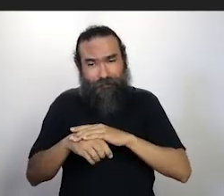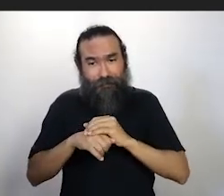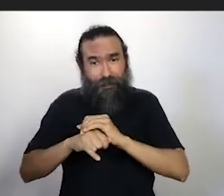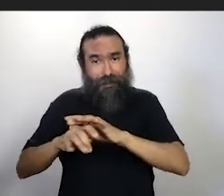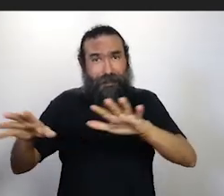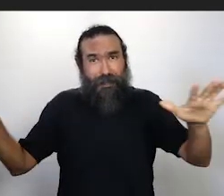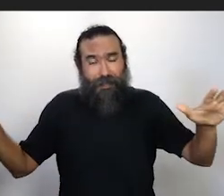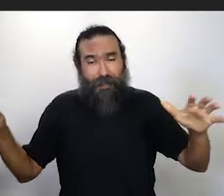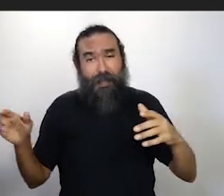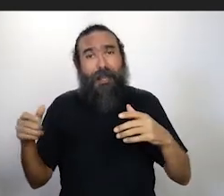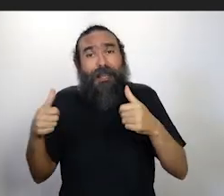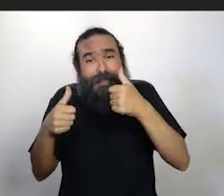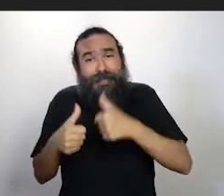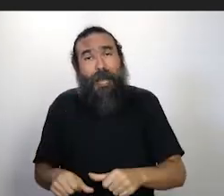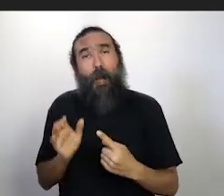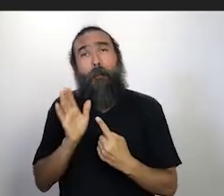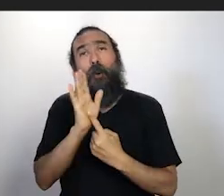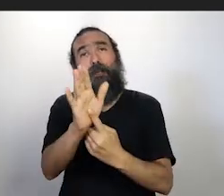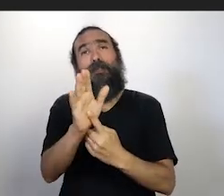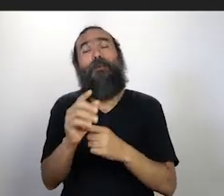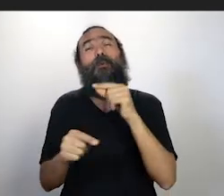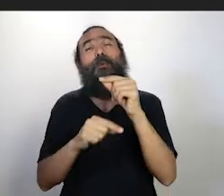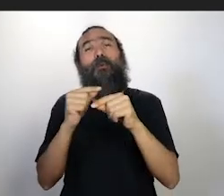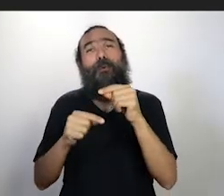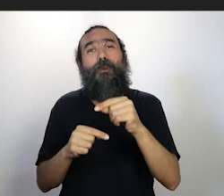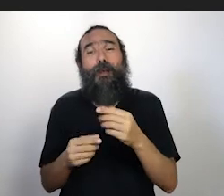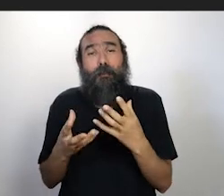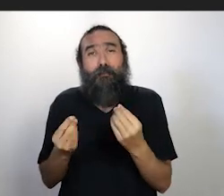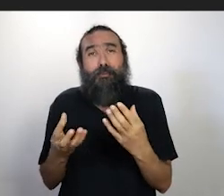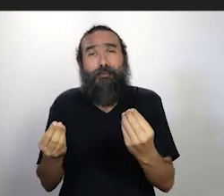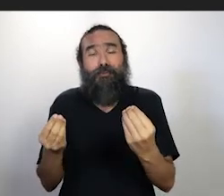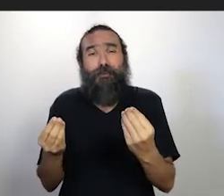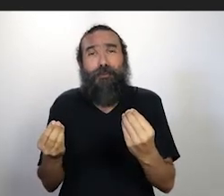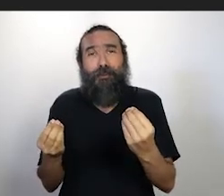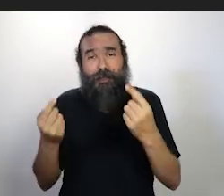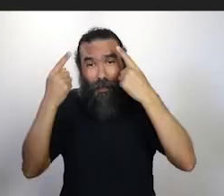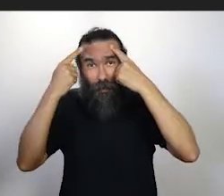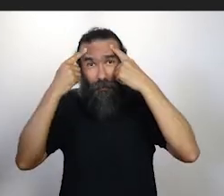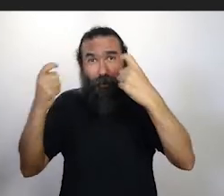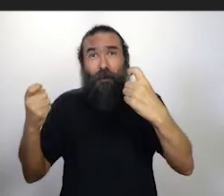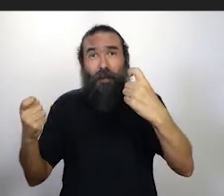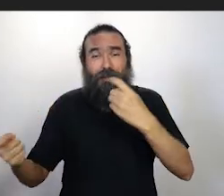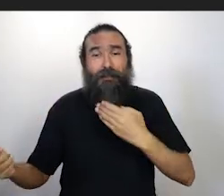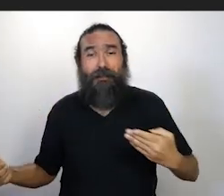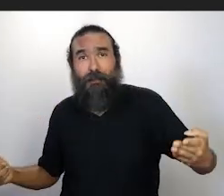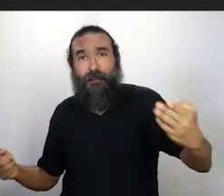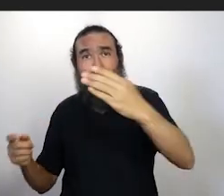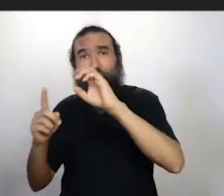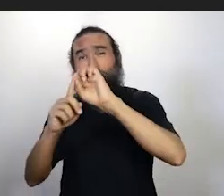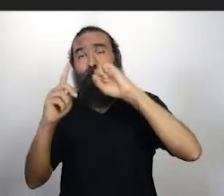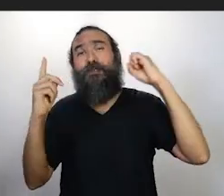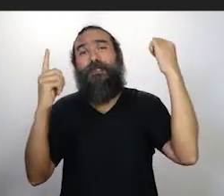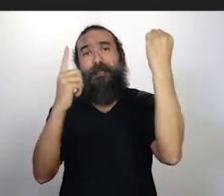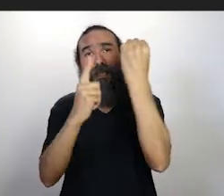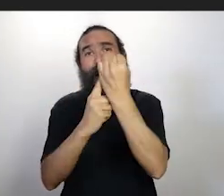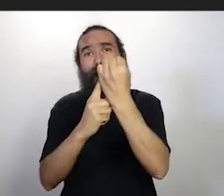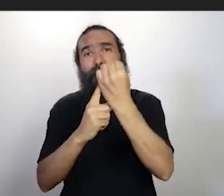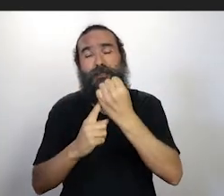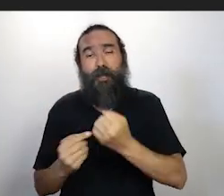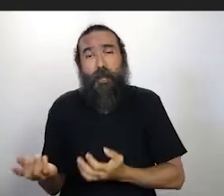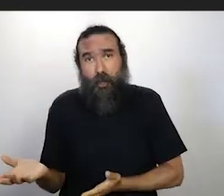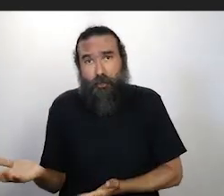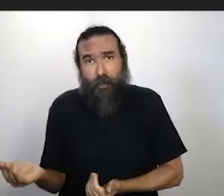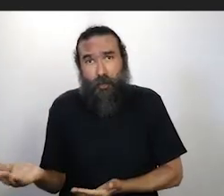está demonstrando ser muito mais agressor e violador a toda uma sociedade,